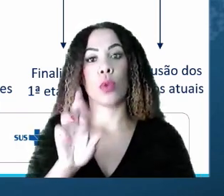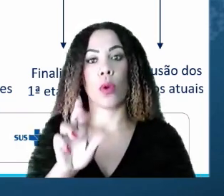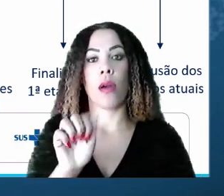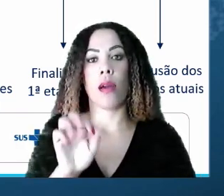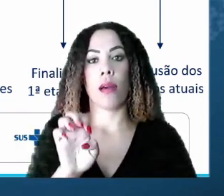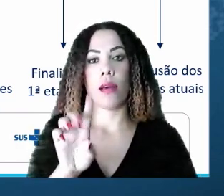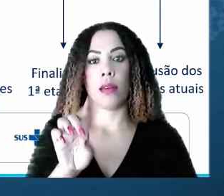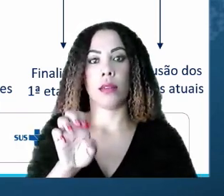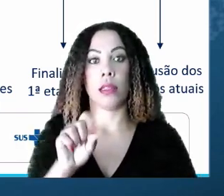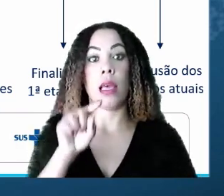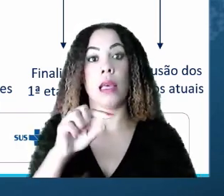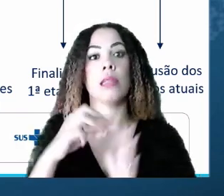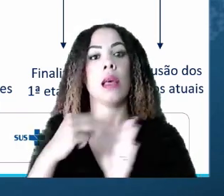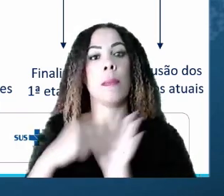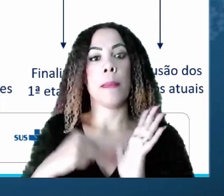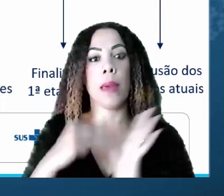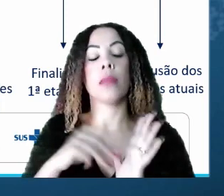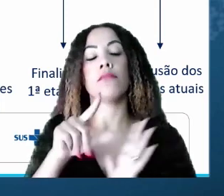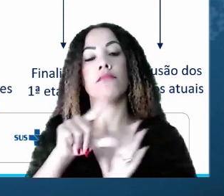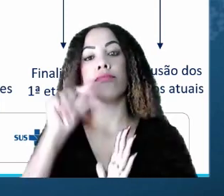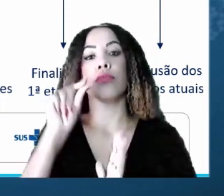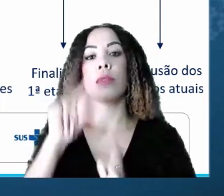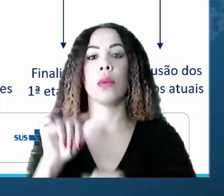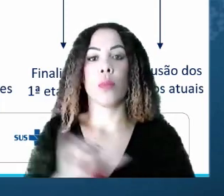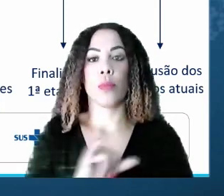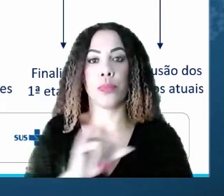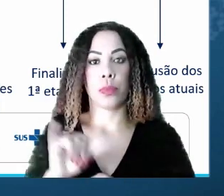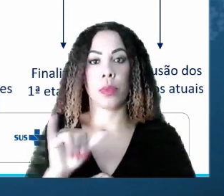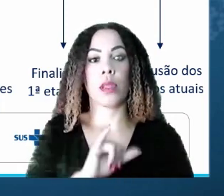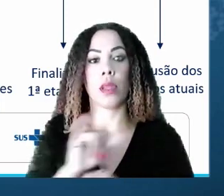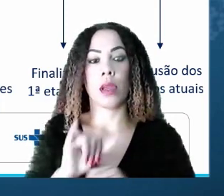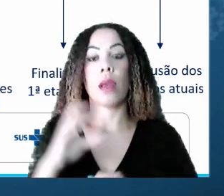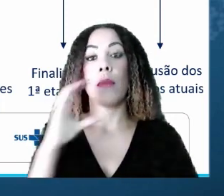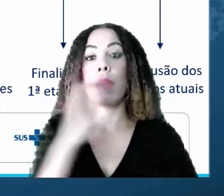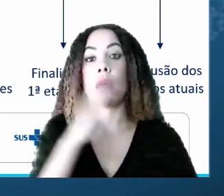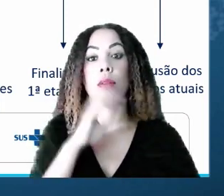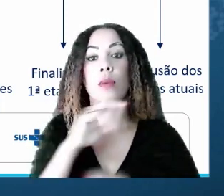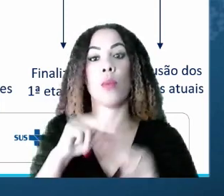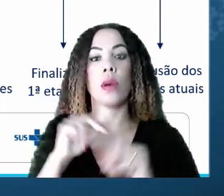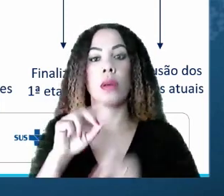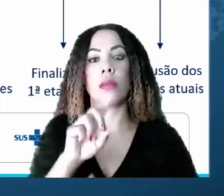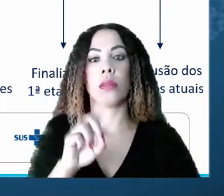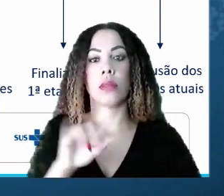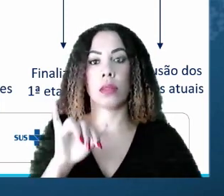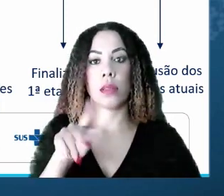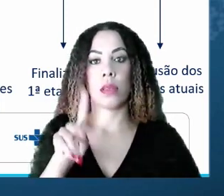adotado como uma das alternativas, né, na época da emergência em Zika. Então, saímos de